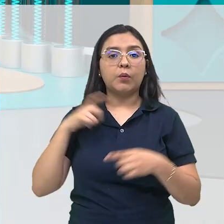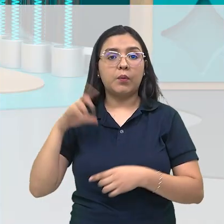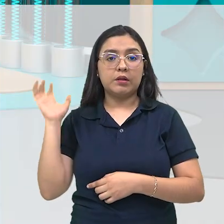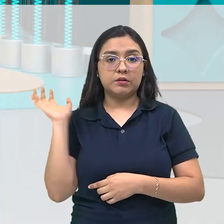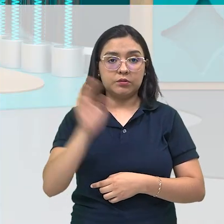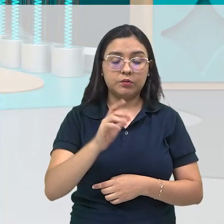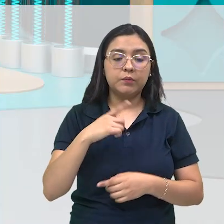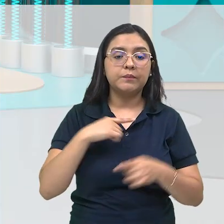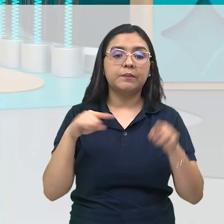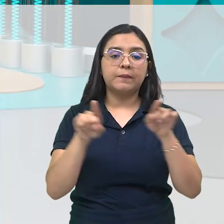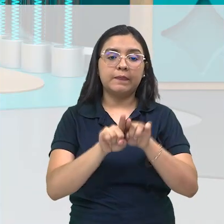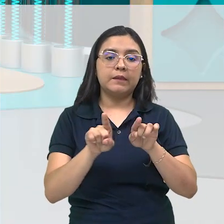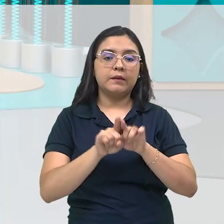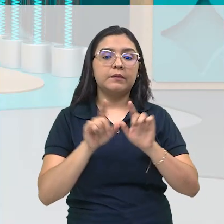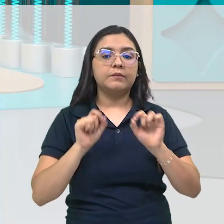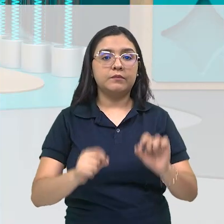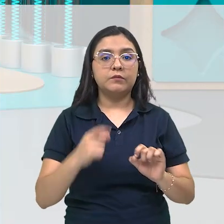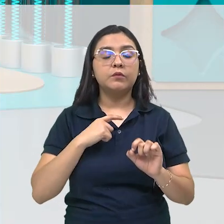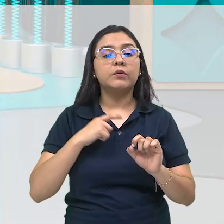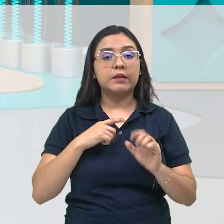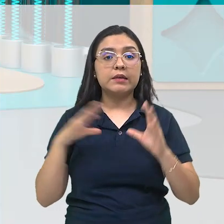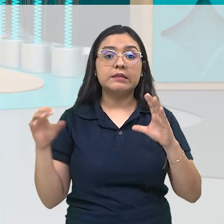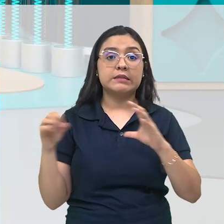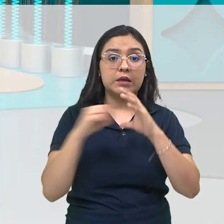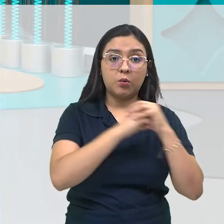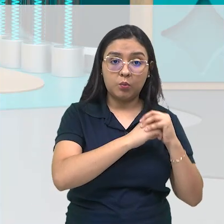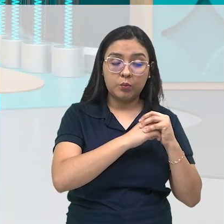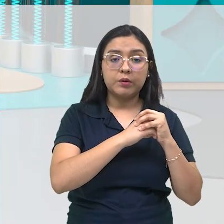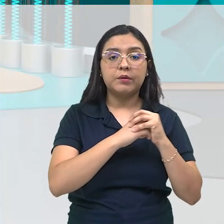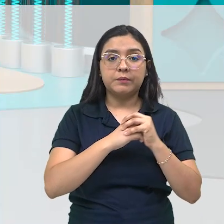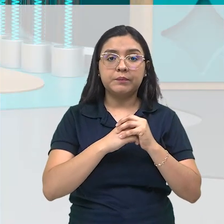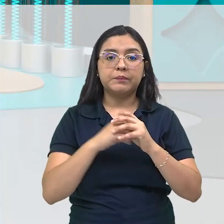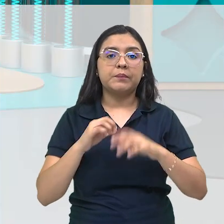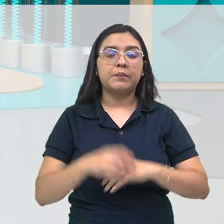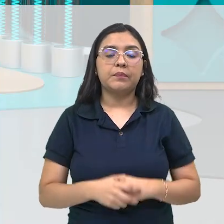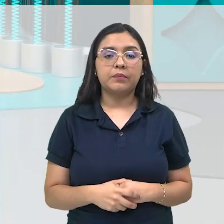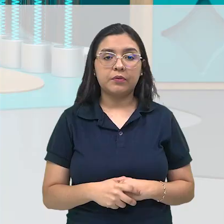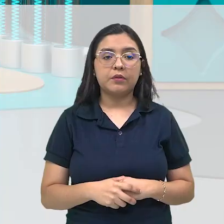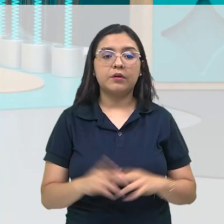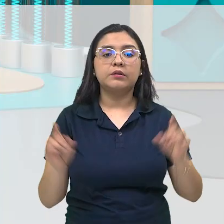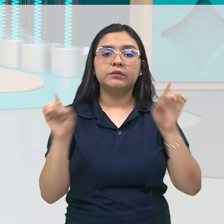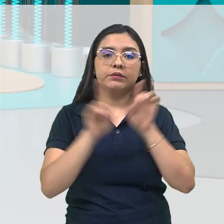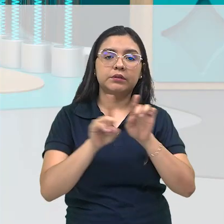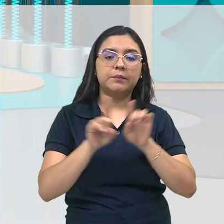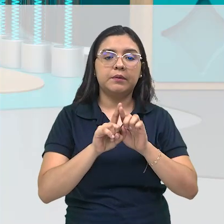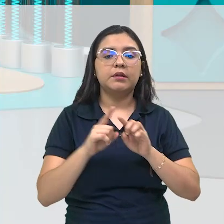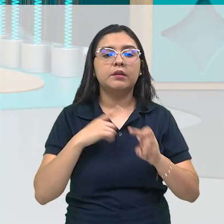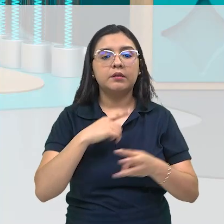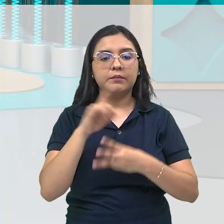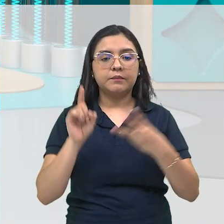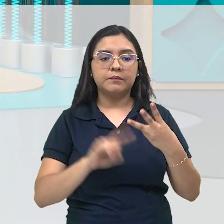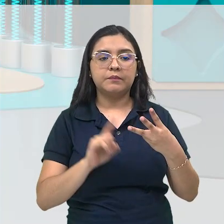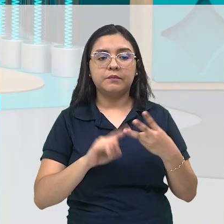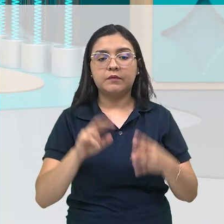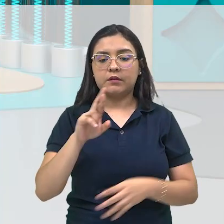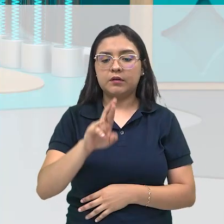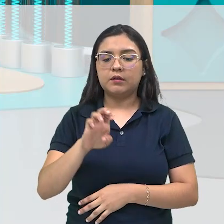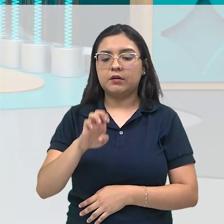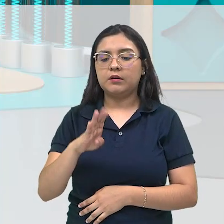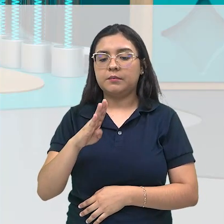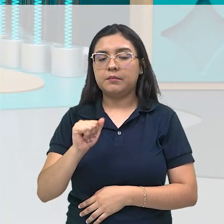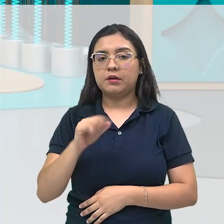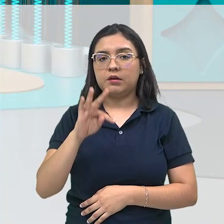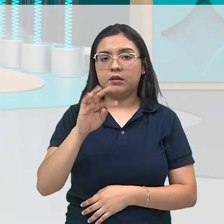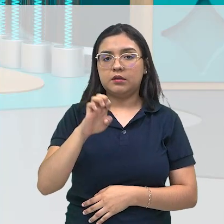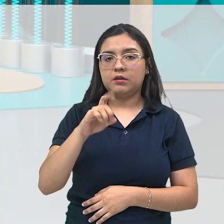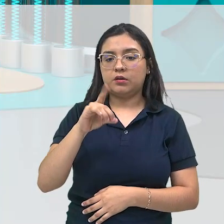temos o receptor, que é o que está com a luva, que ele segura a bola. E tem o rebatedor, que